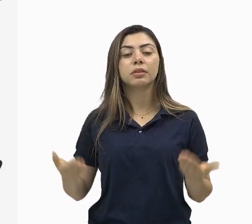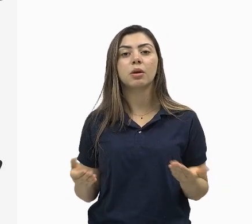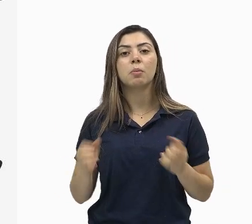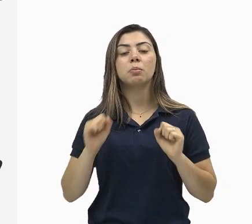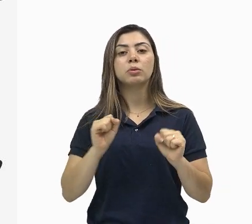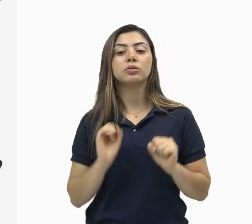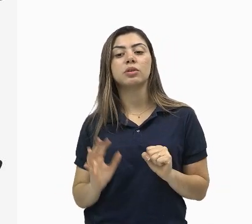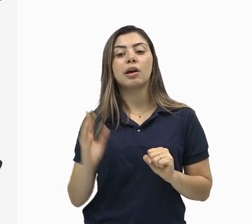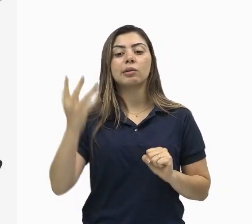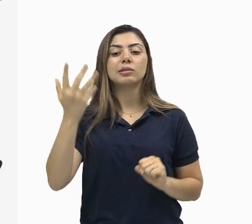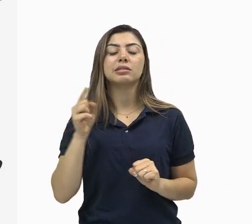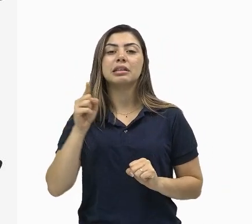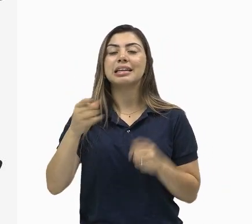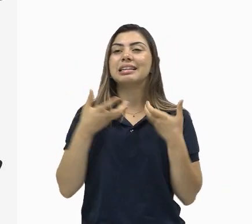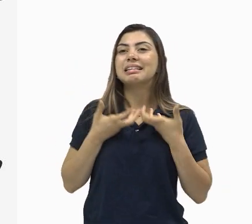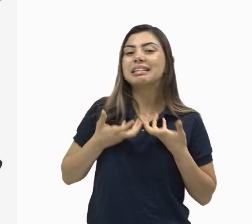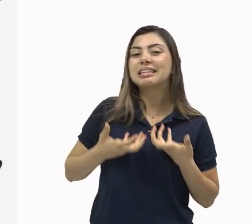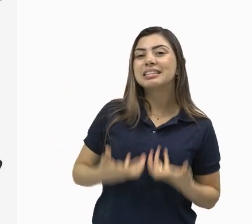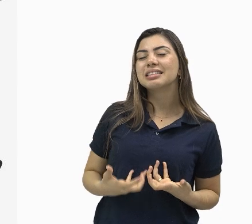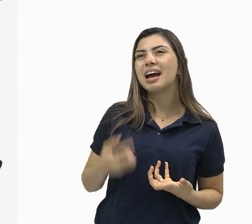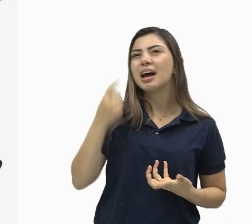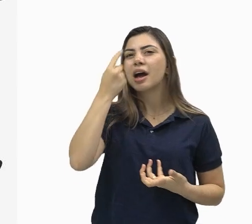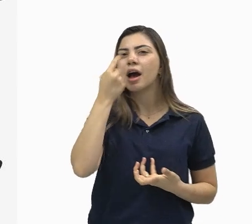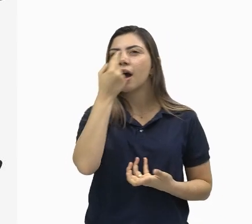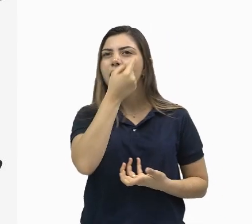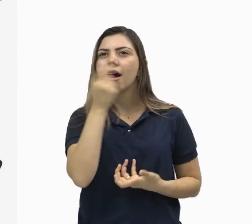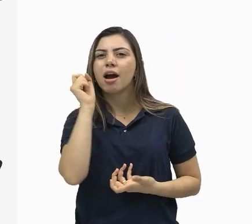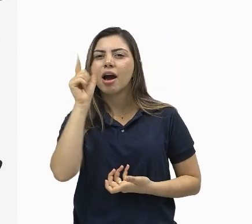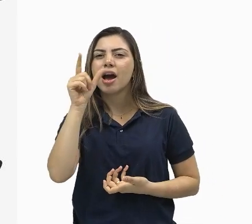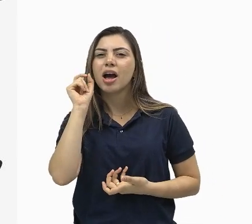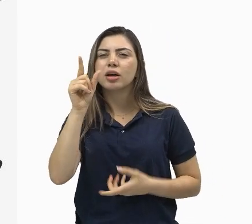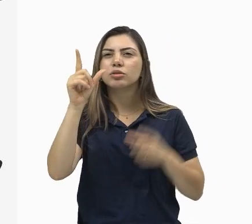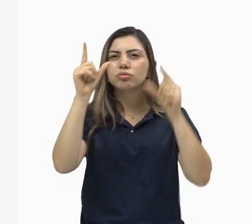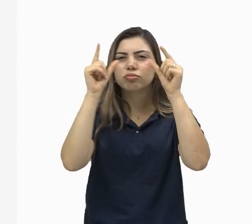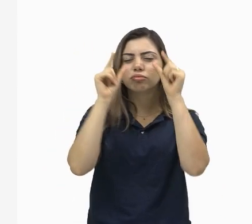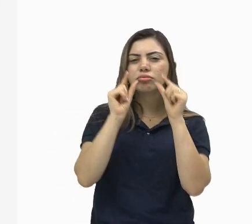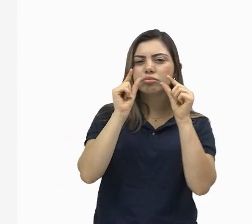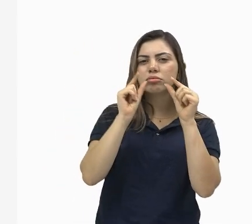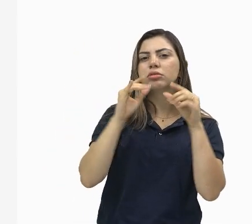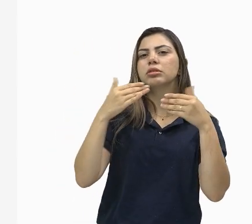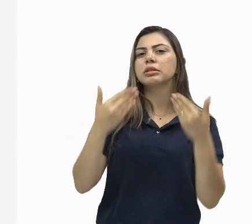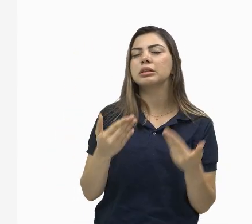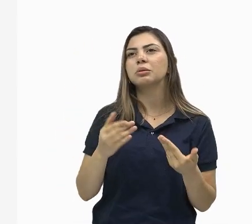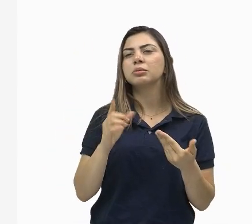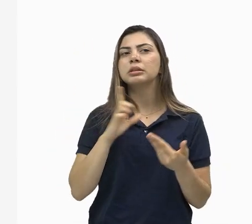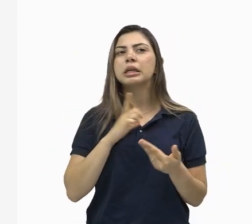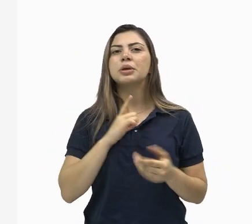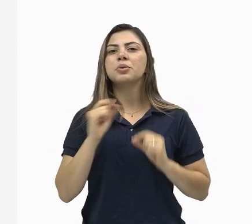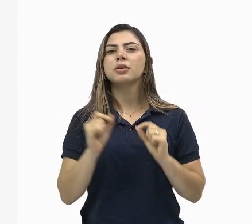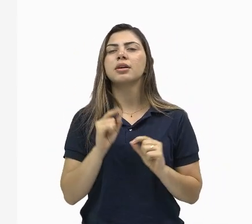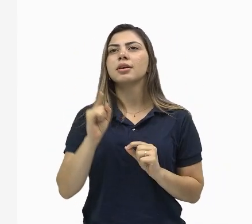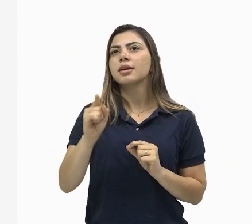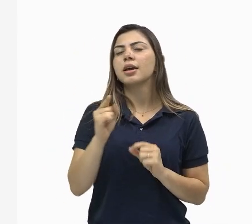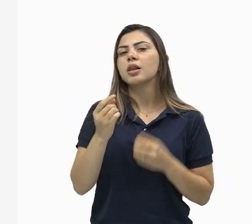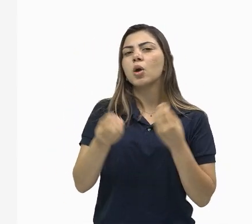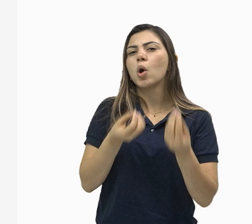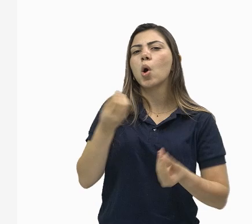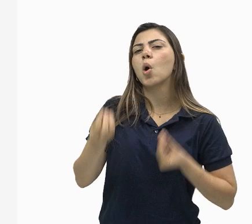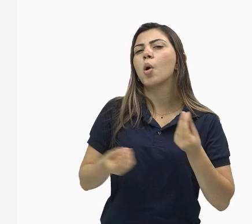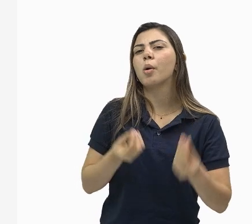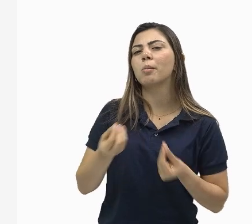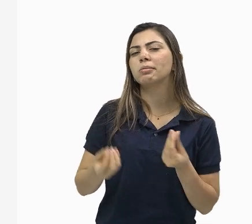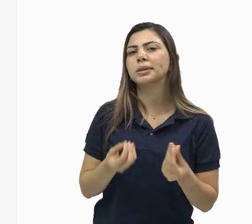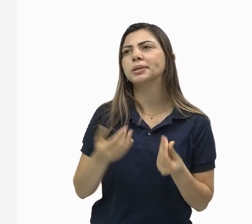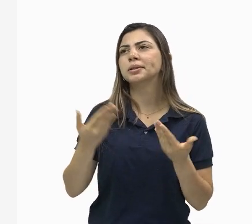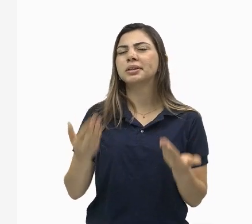surgir do cansaço azulado dos seus olhos miúdos, inclusive uma certa pureza de quem não se maculava com